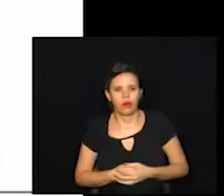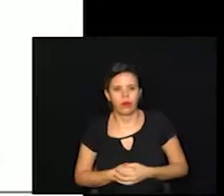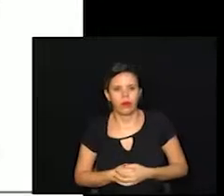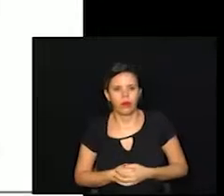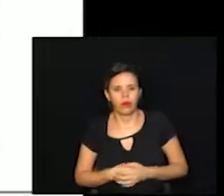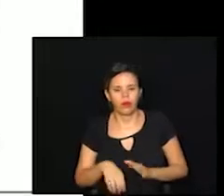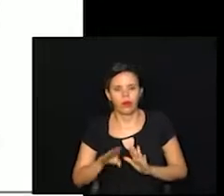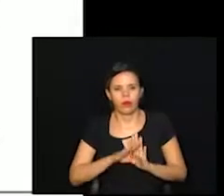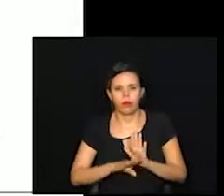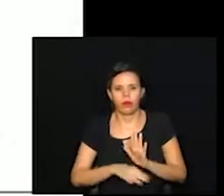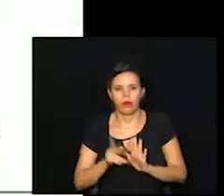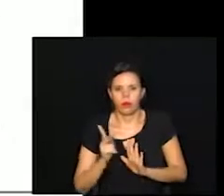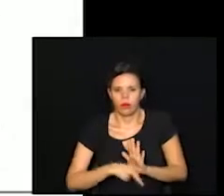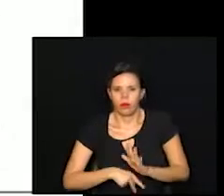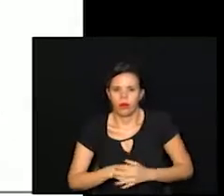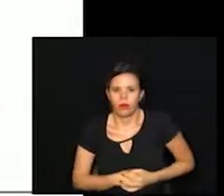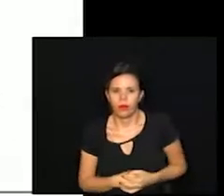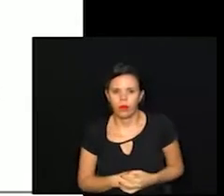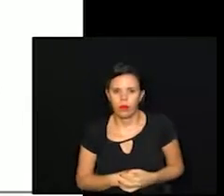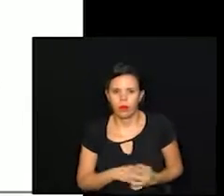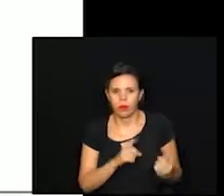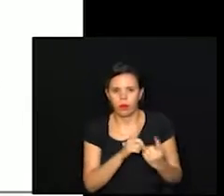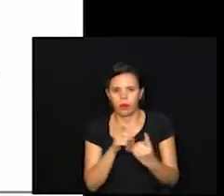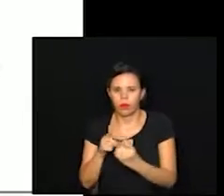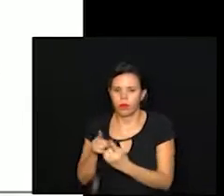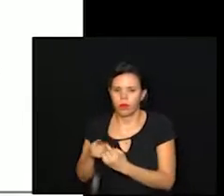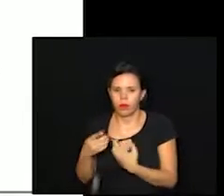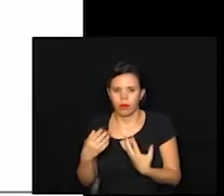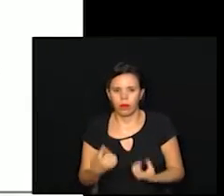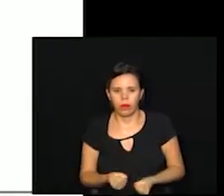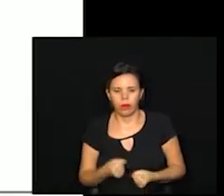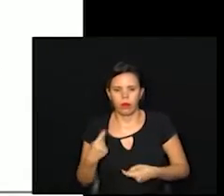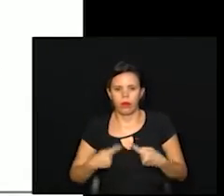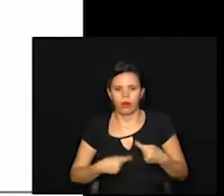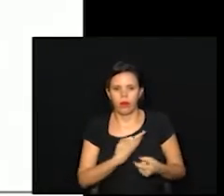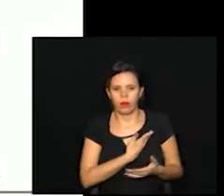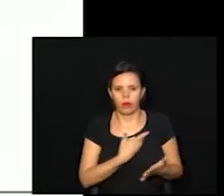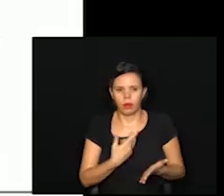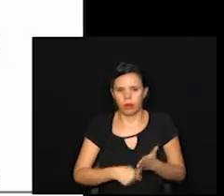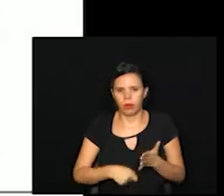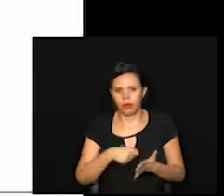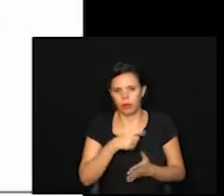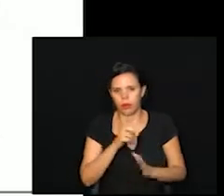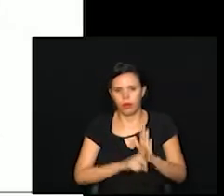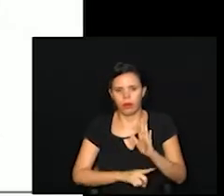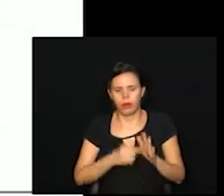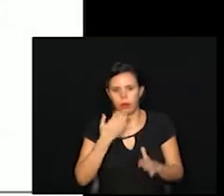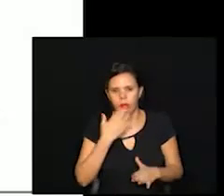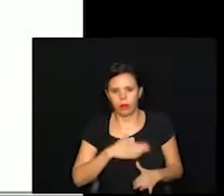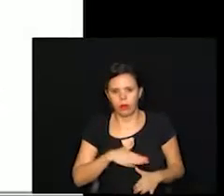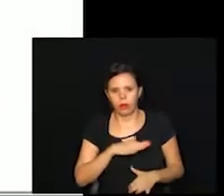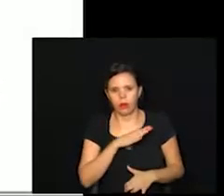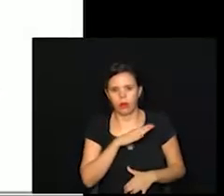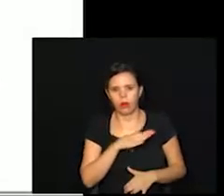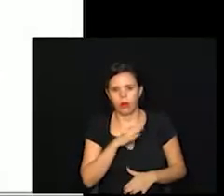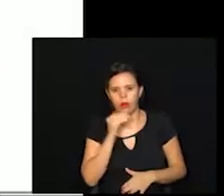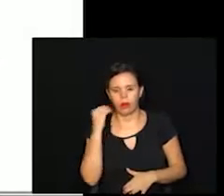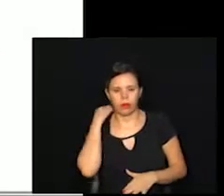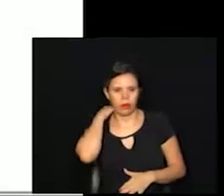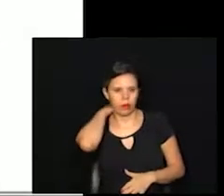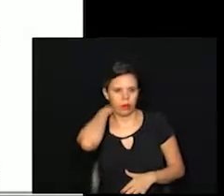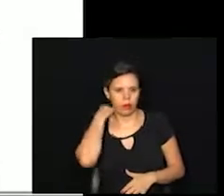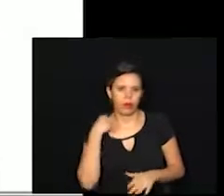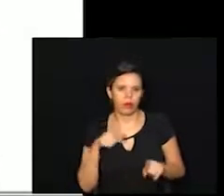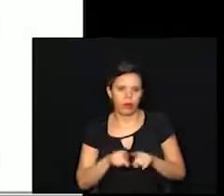de programas, projetos e serviços para a execução de política pública municipal de direitos à criança e ao adolescente.